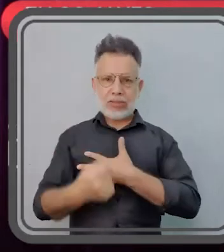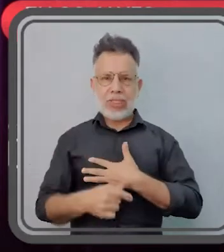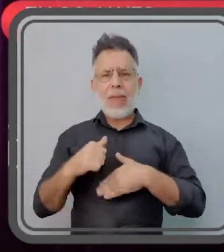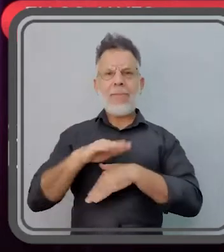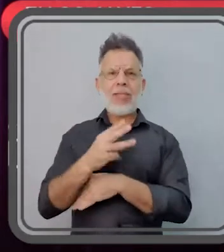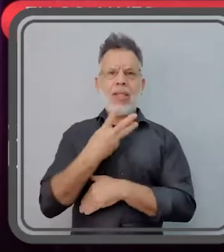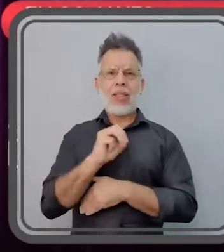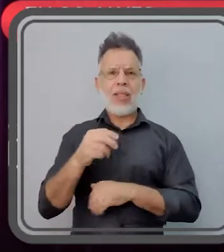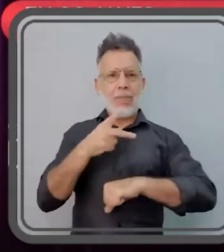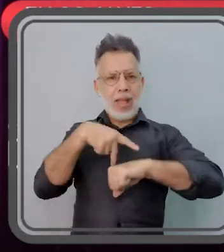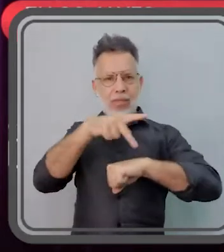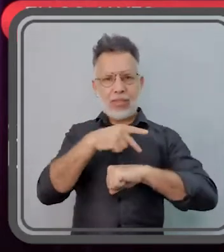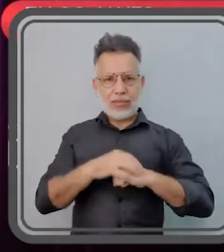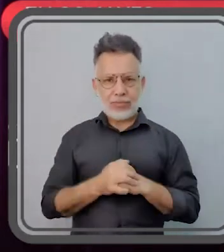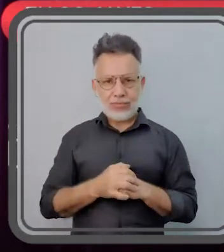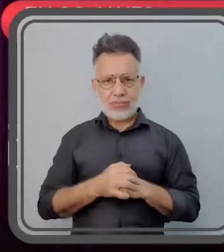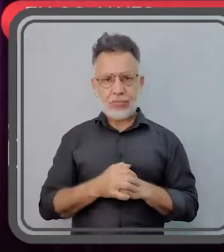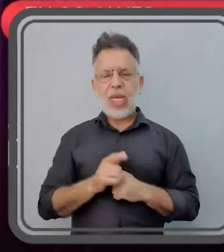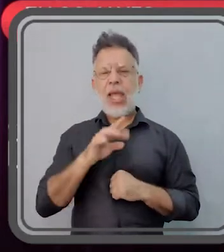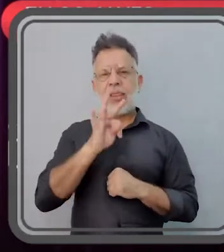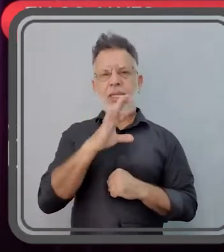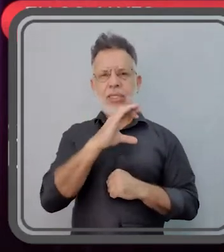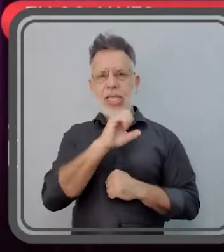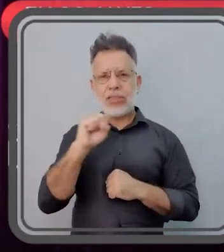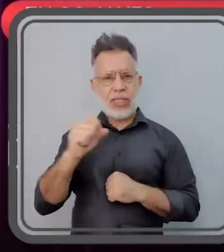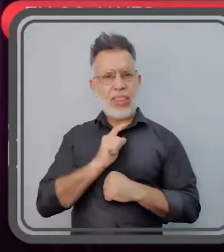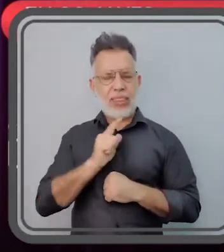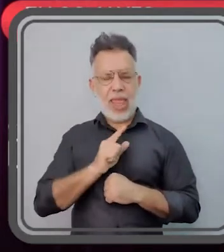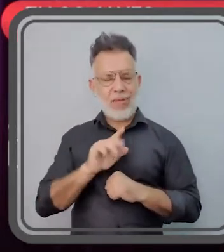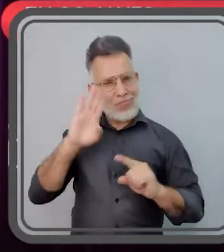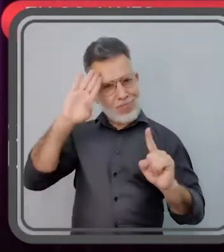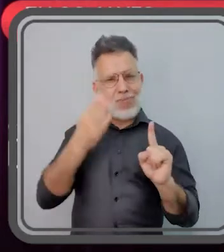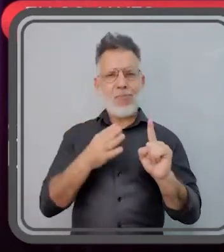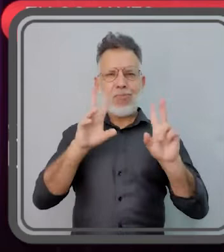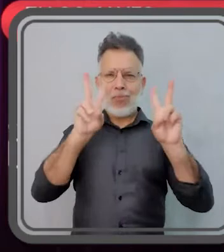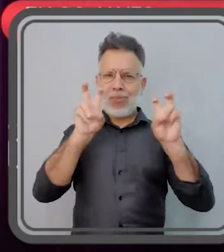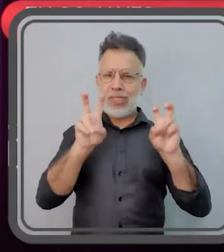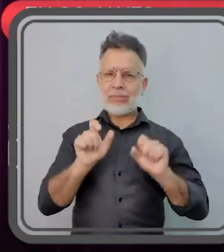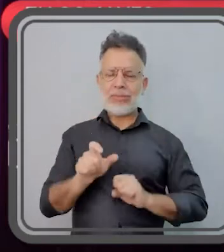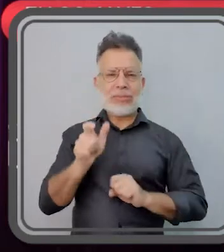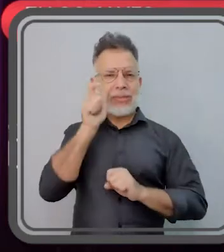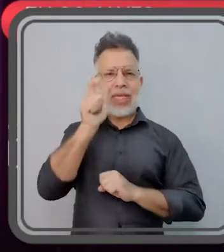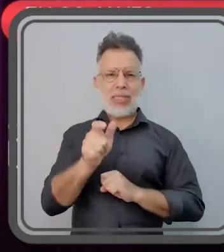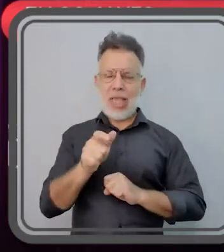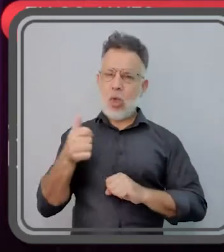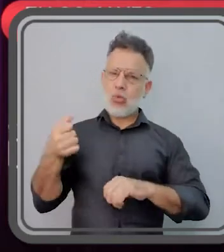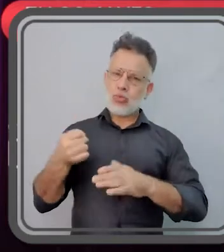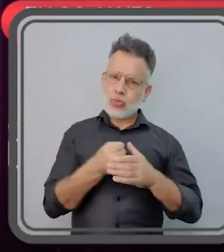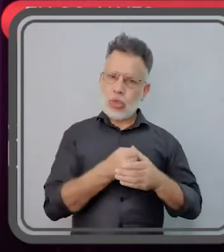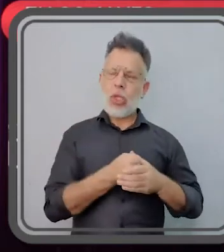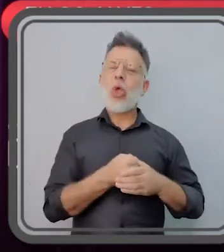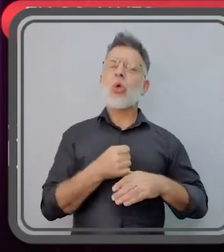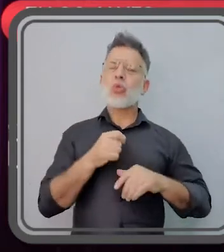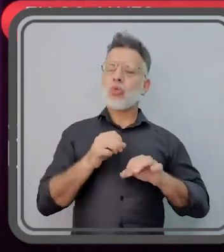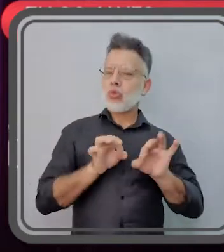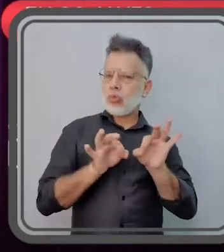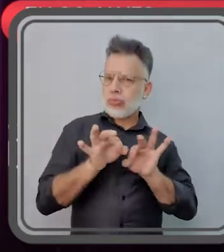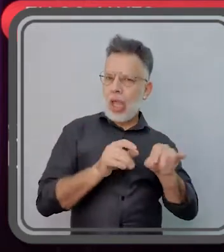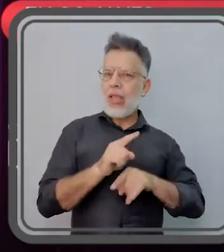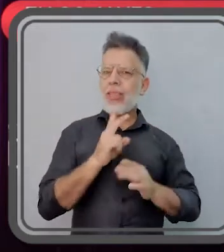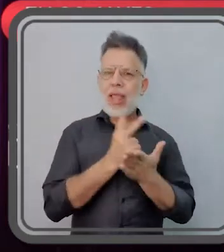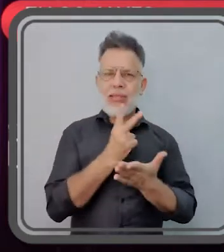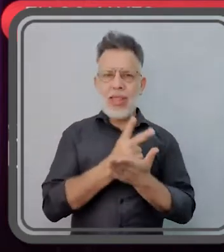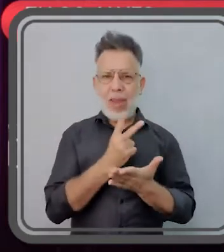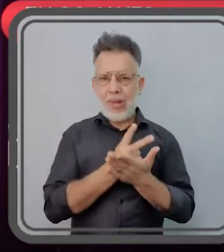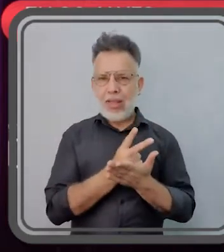mais de 30 países. A TCS tem uma questão muito interessante da participação dela no programa Top Employers, que ela está